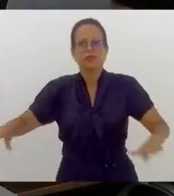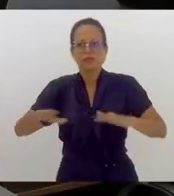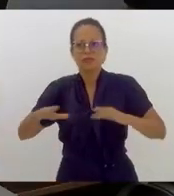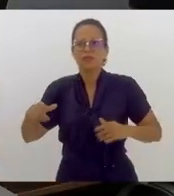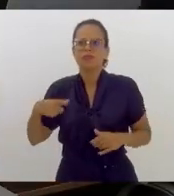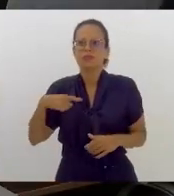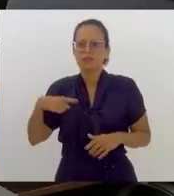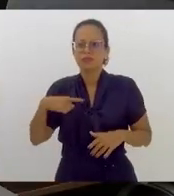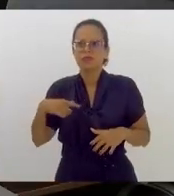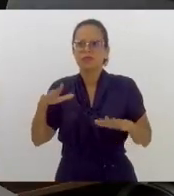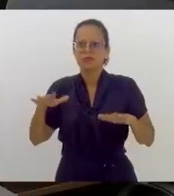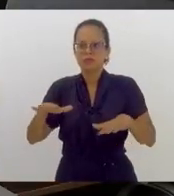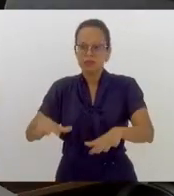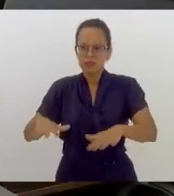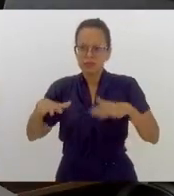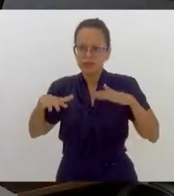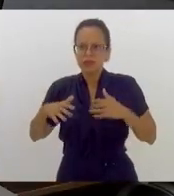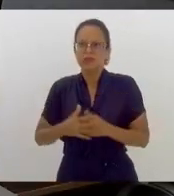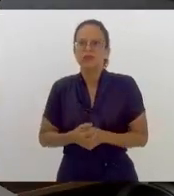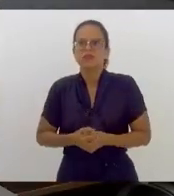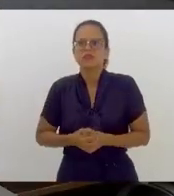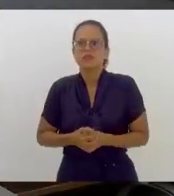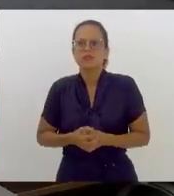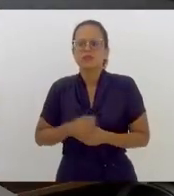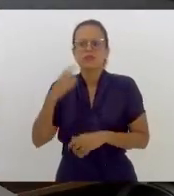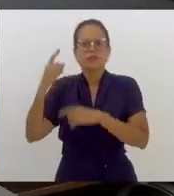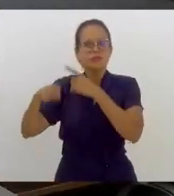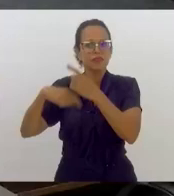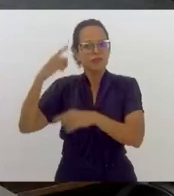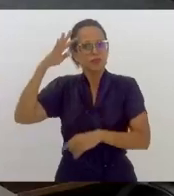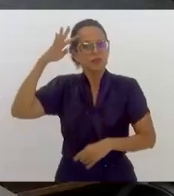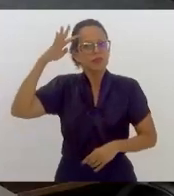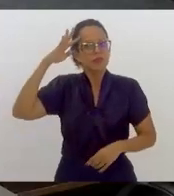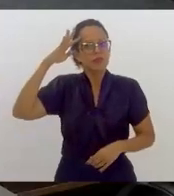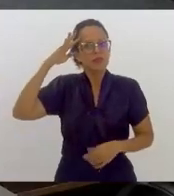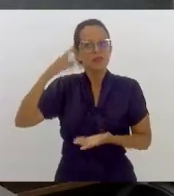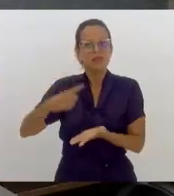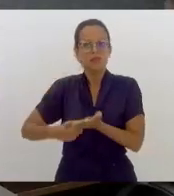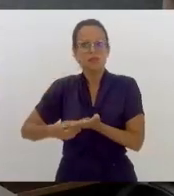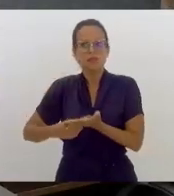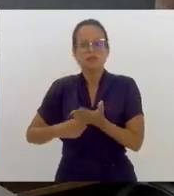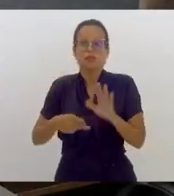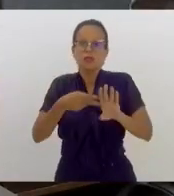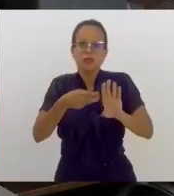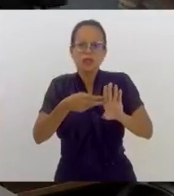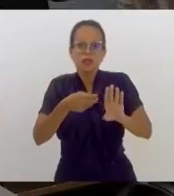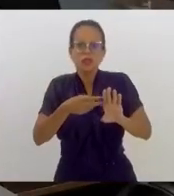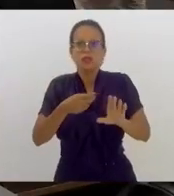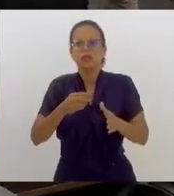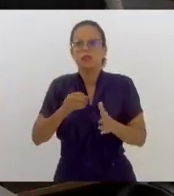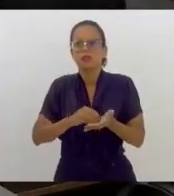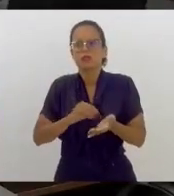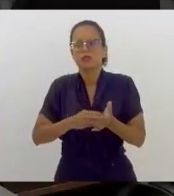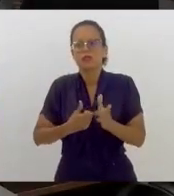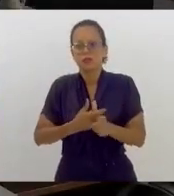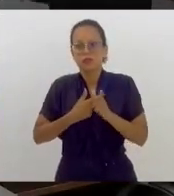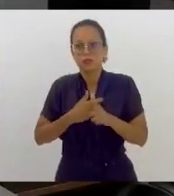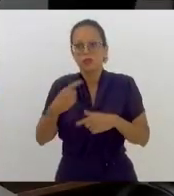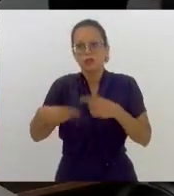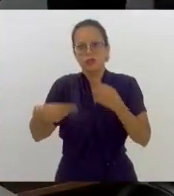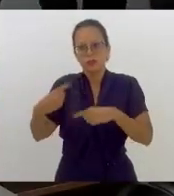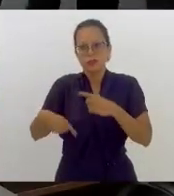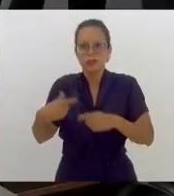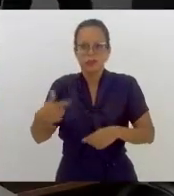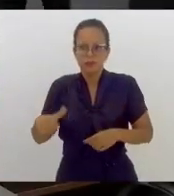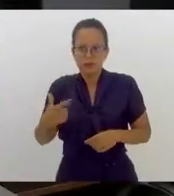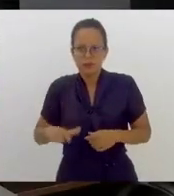Líderes de hoje. Avançamos bem, ficamos para quarta-feira os vetos que não tiveram acordo. É o